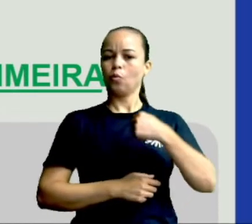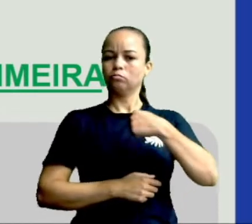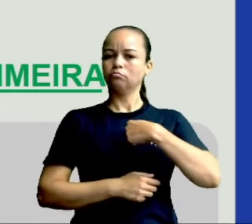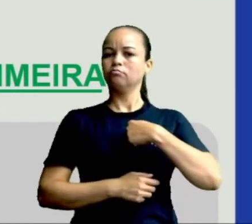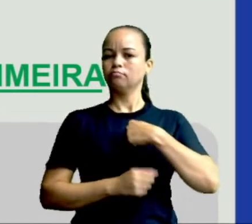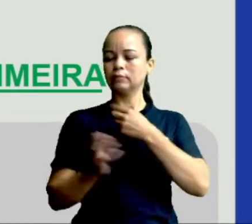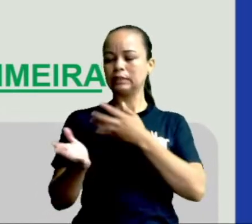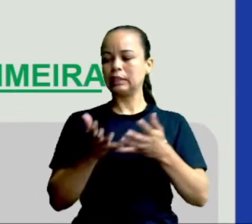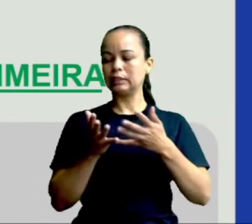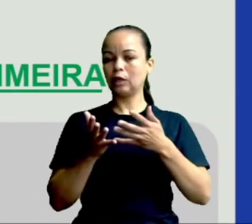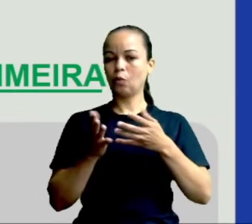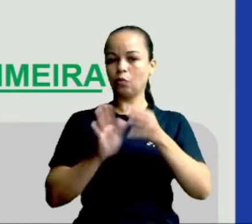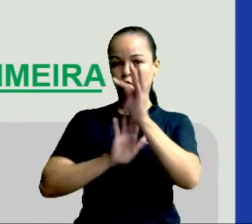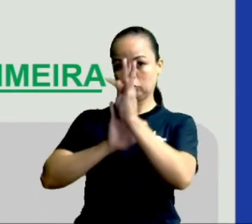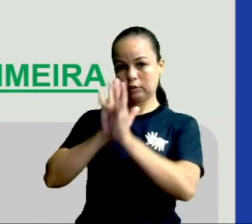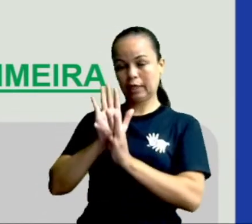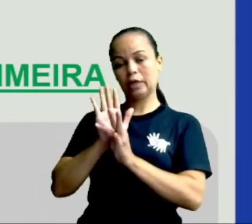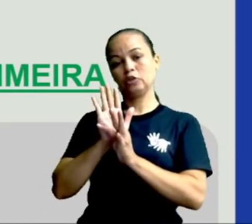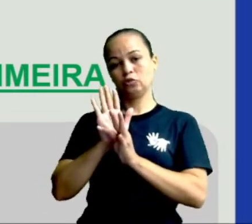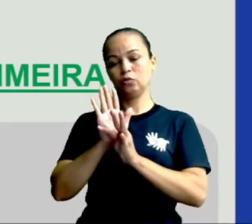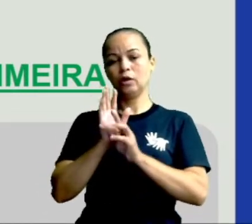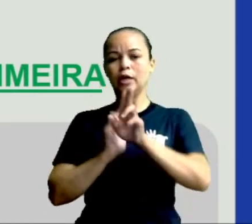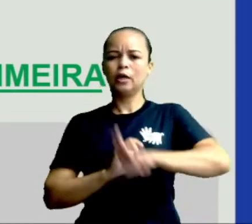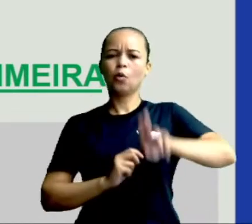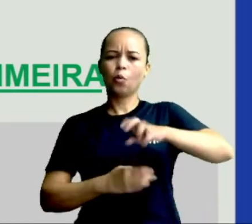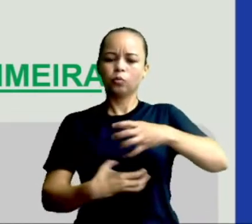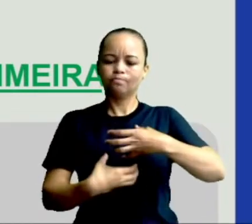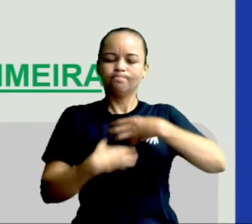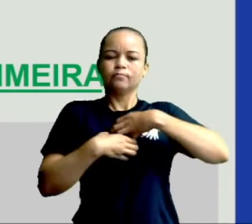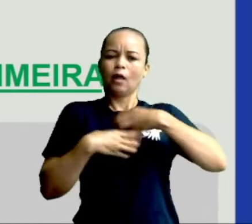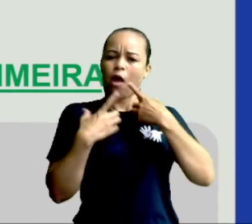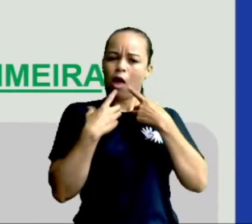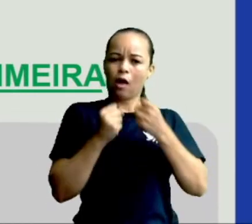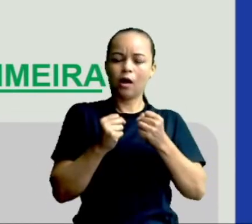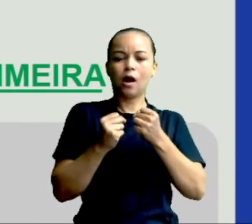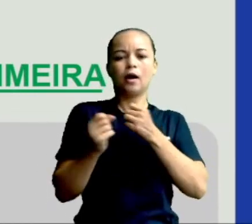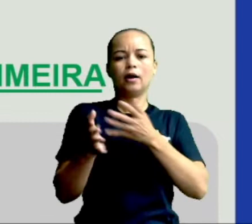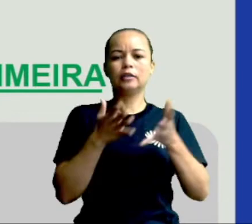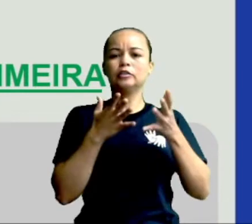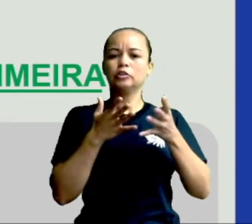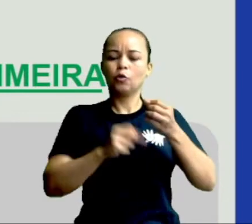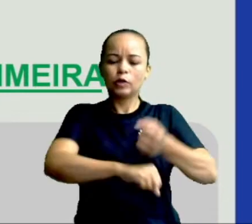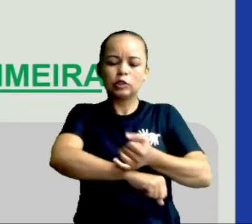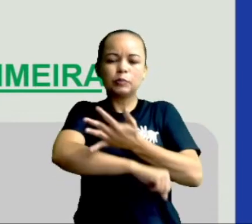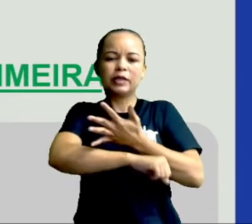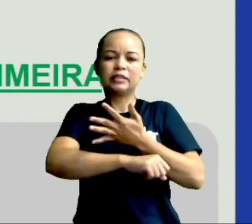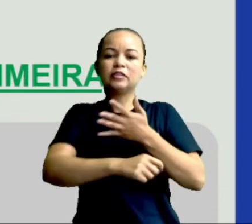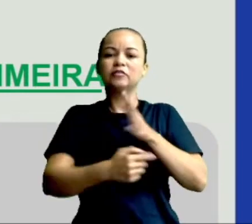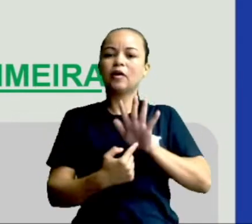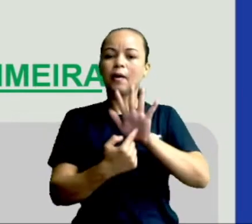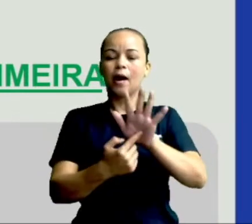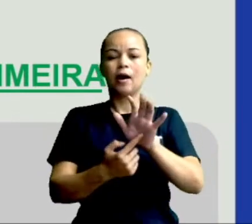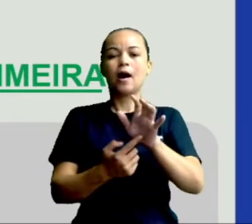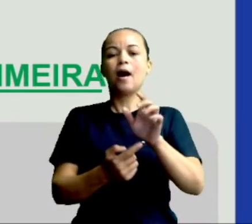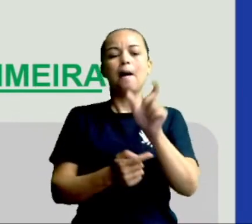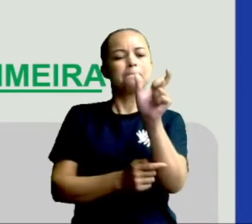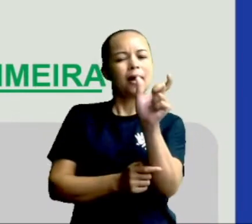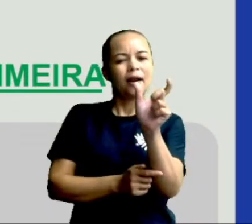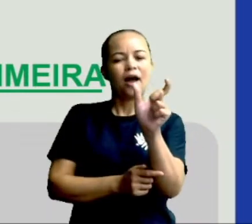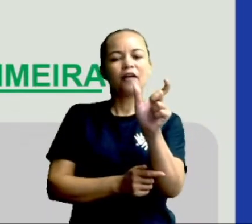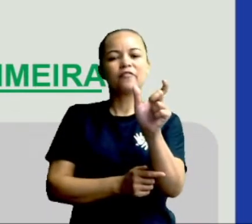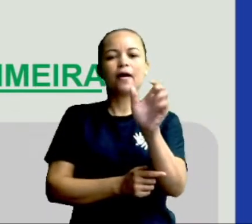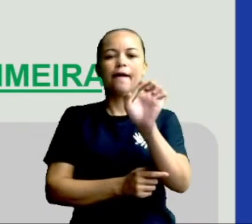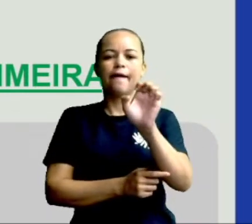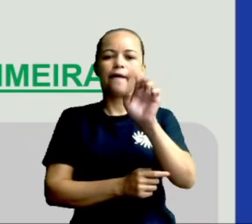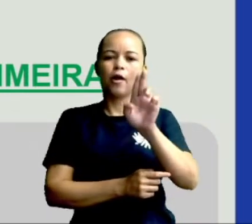os textos que usam a linguagem emotiva ou expressiva, eles vão sempre mencionar a palavrinha eu, o